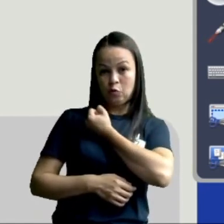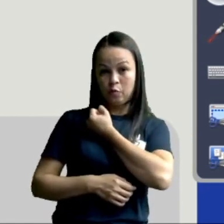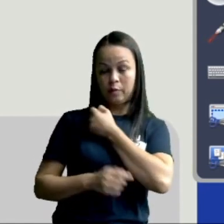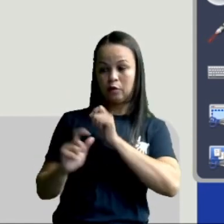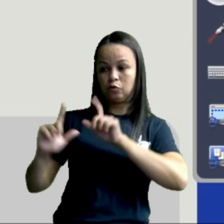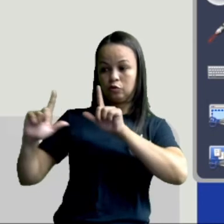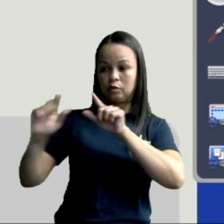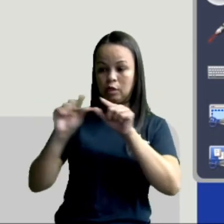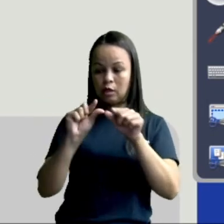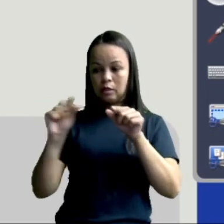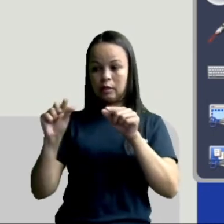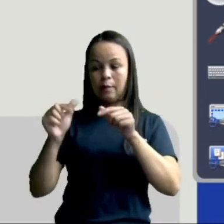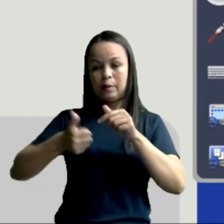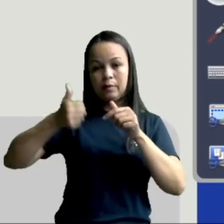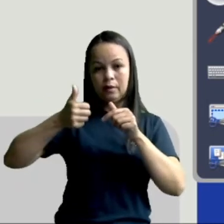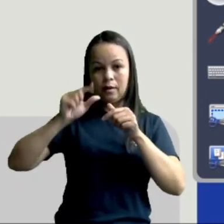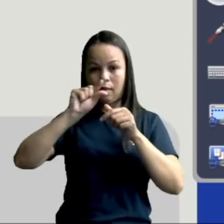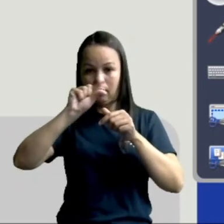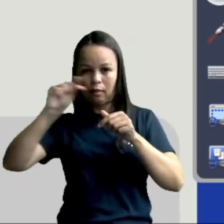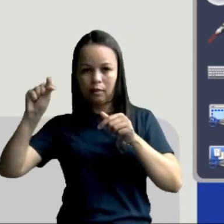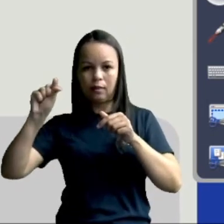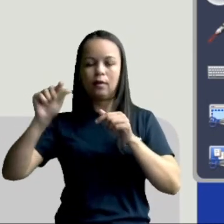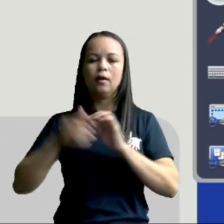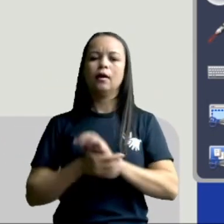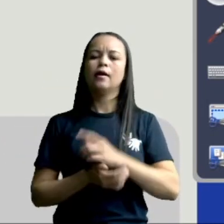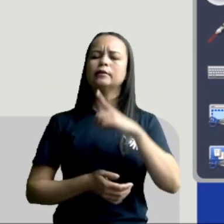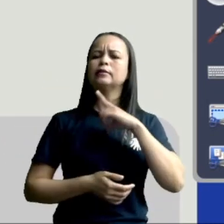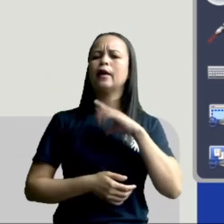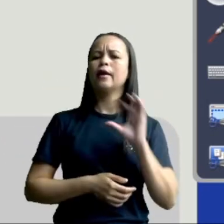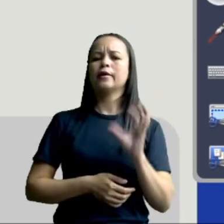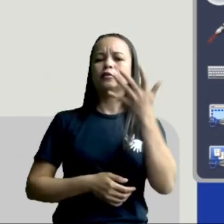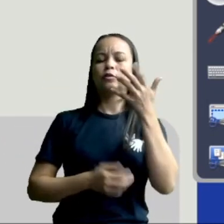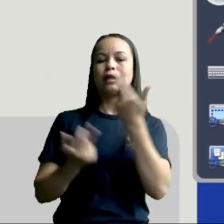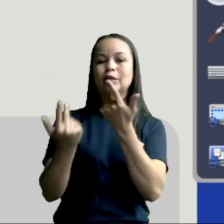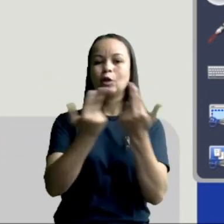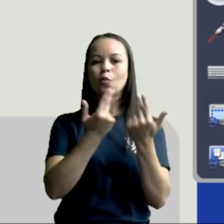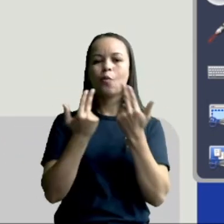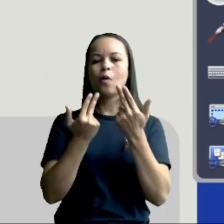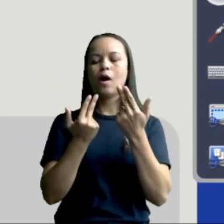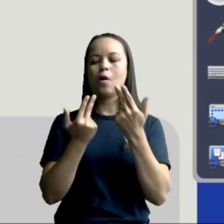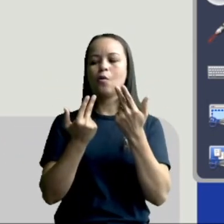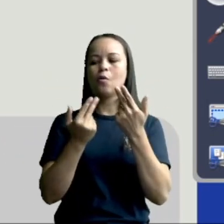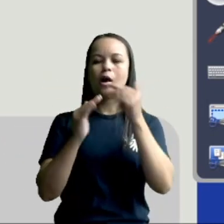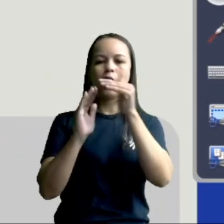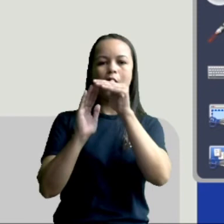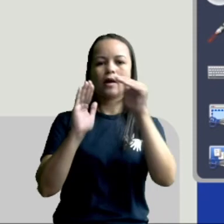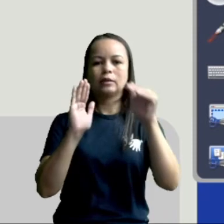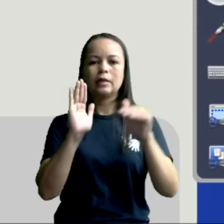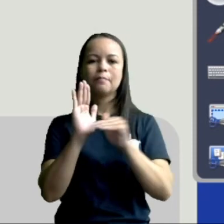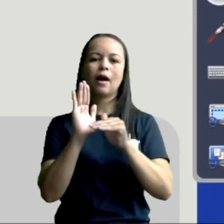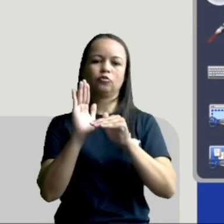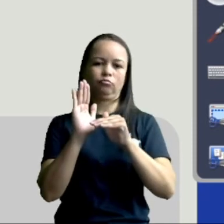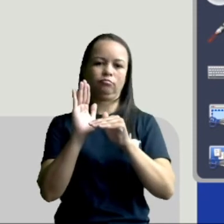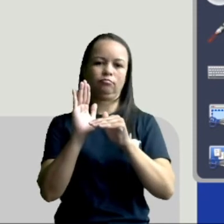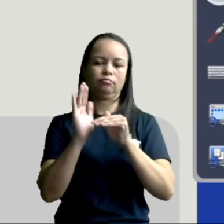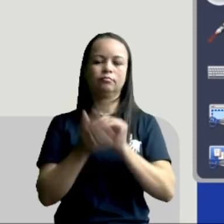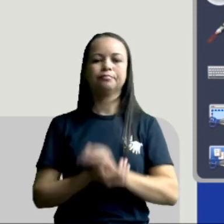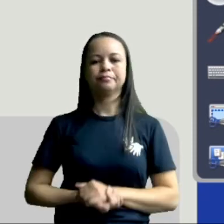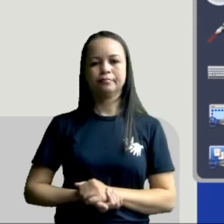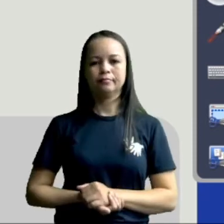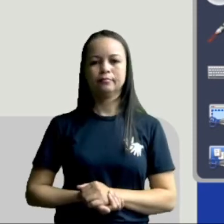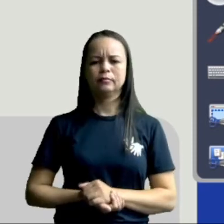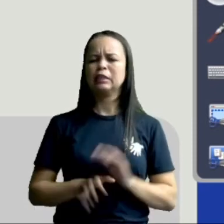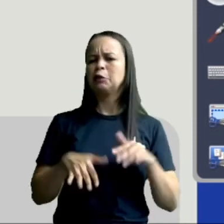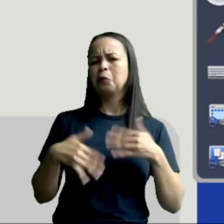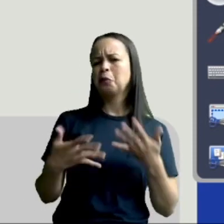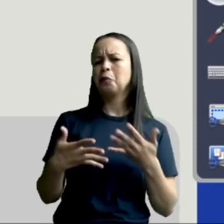estão aqui na primeira linha têm resultado igual a um desses que estão aqui embaixo. Então,